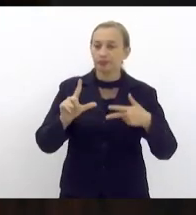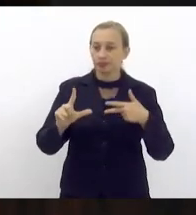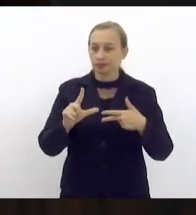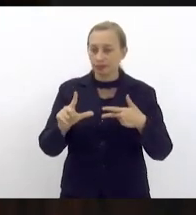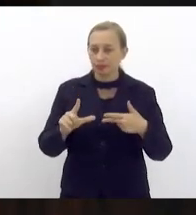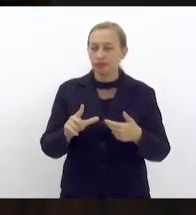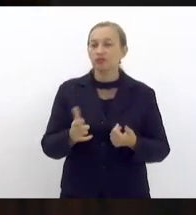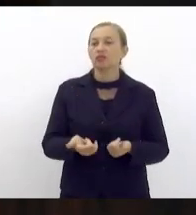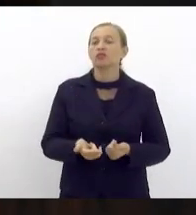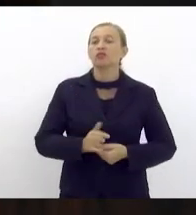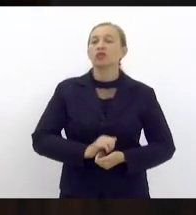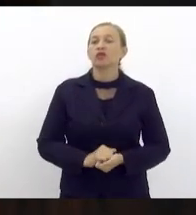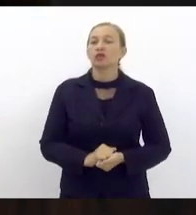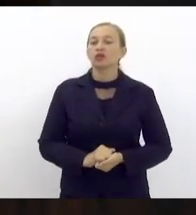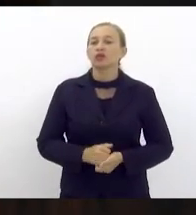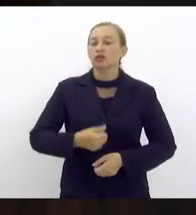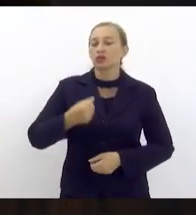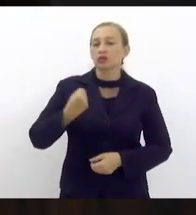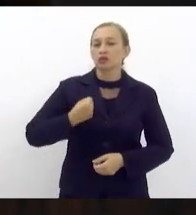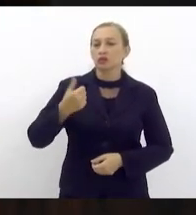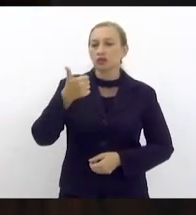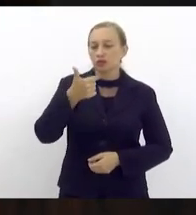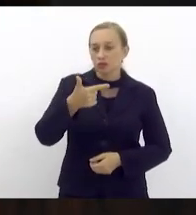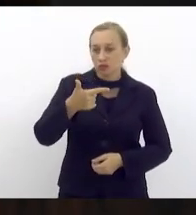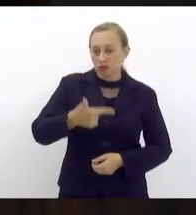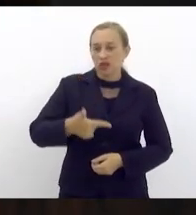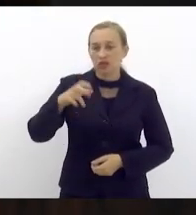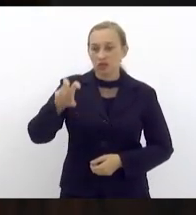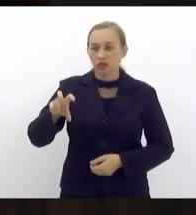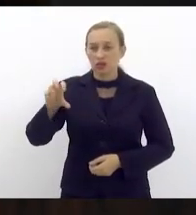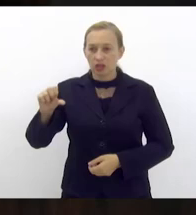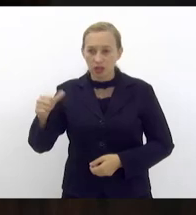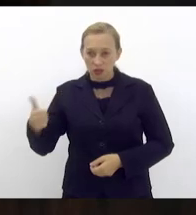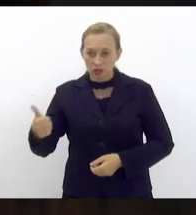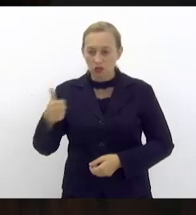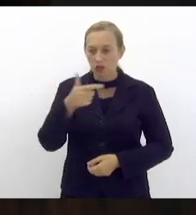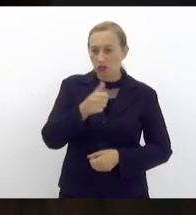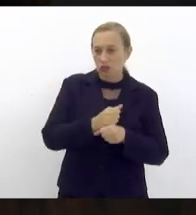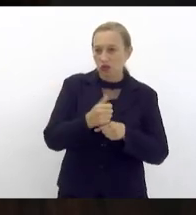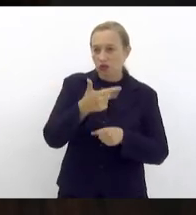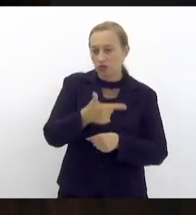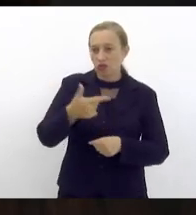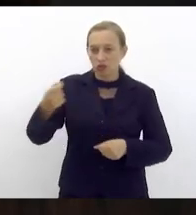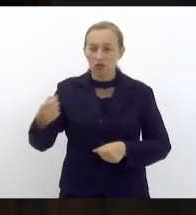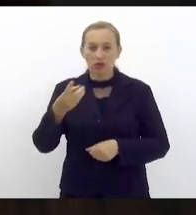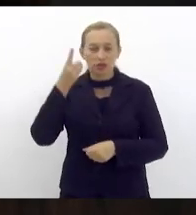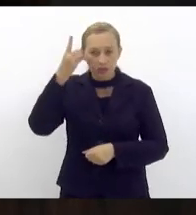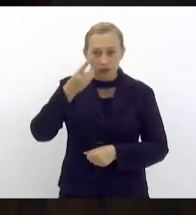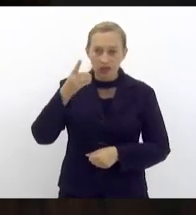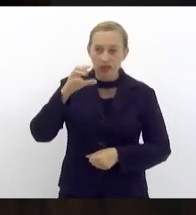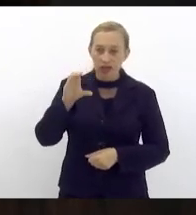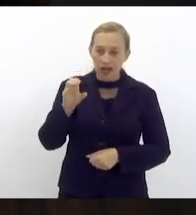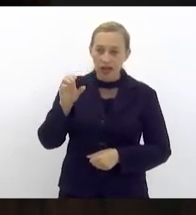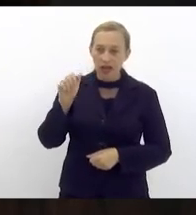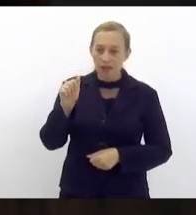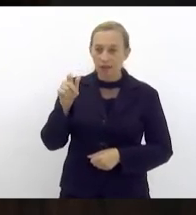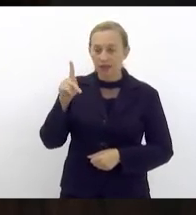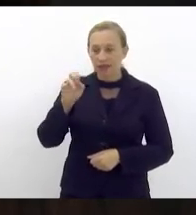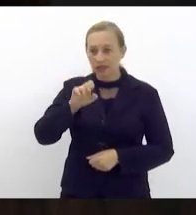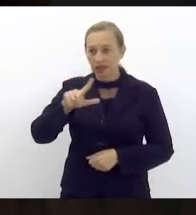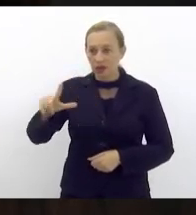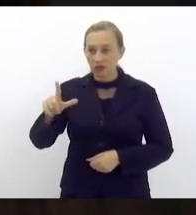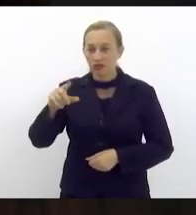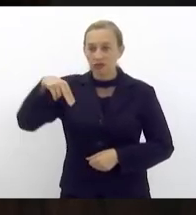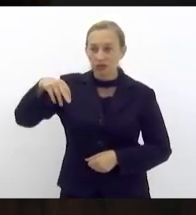indicação Legislativa número 251 do ano de 2020 de autoria do deputado Capitão Nelson que solicita